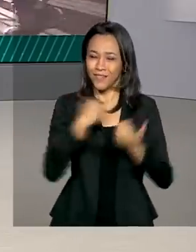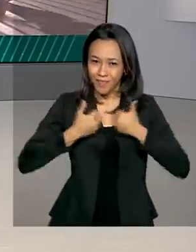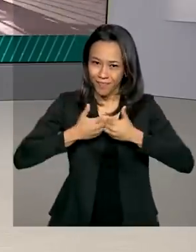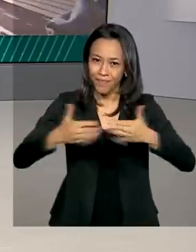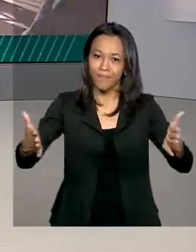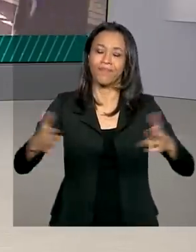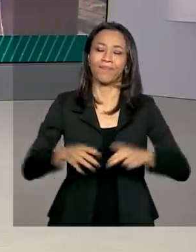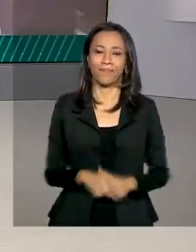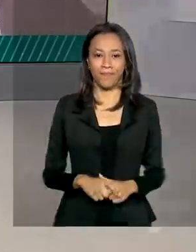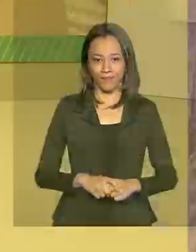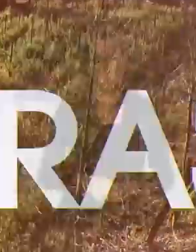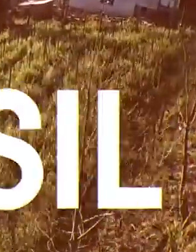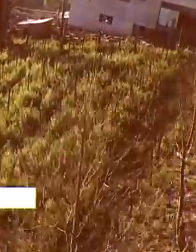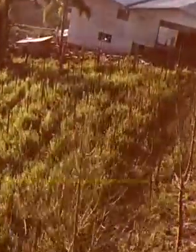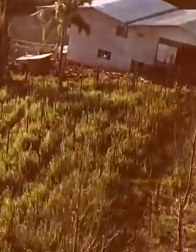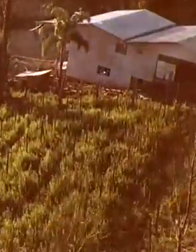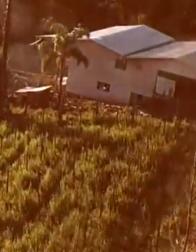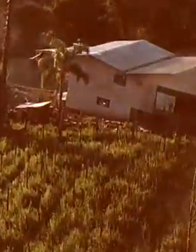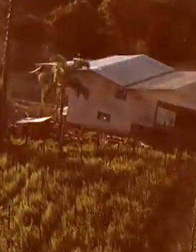começa agora.